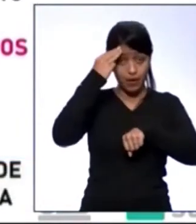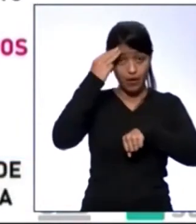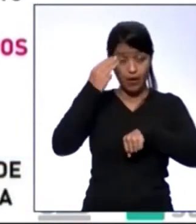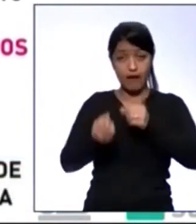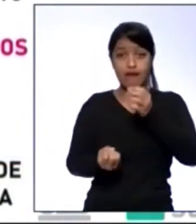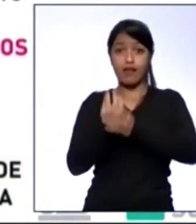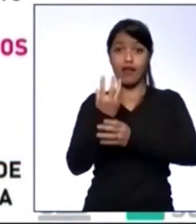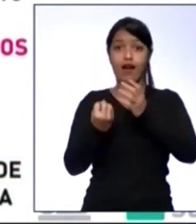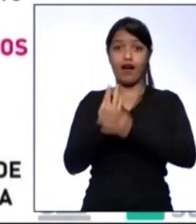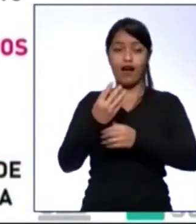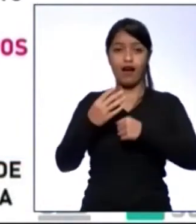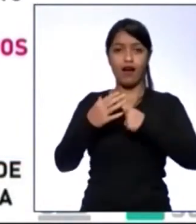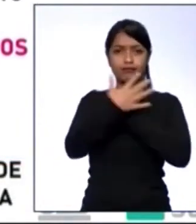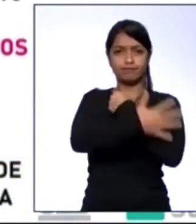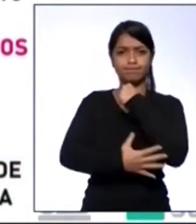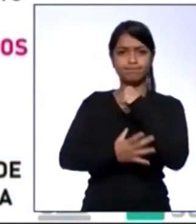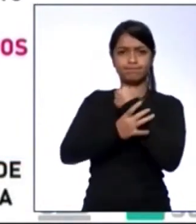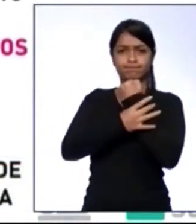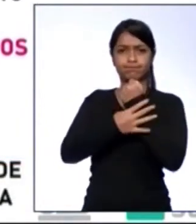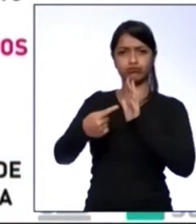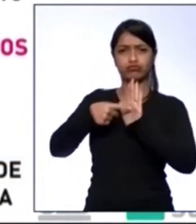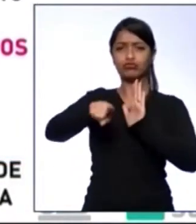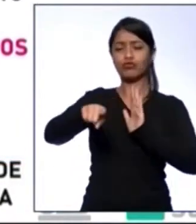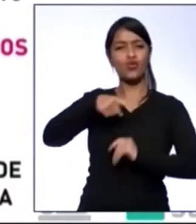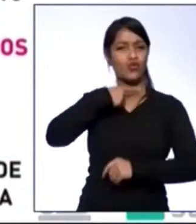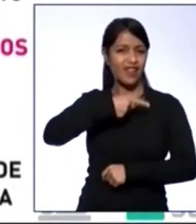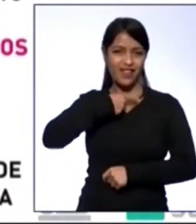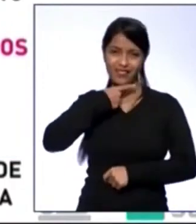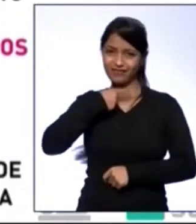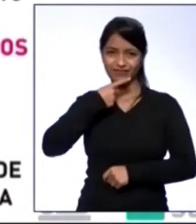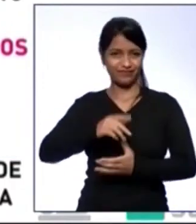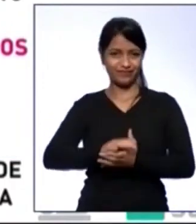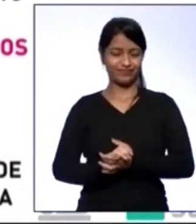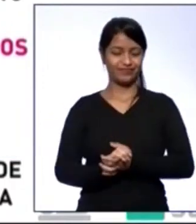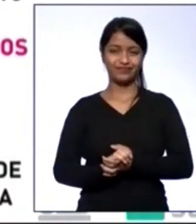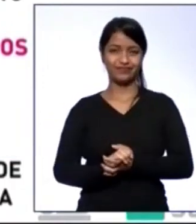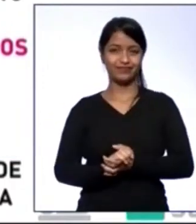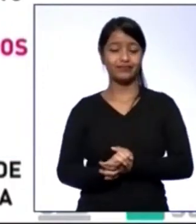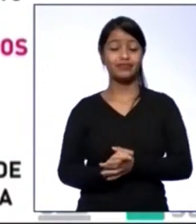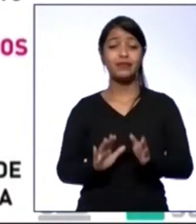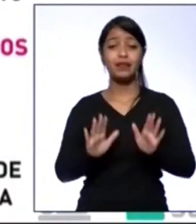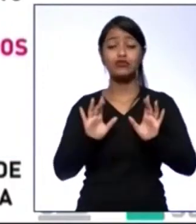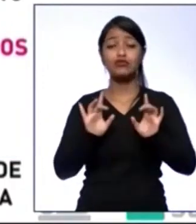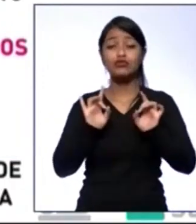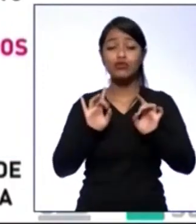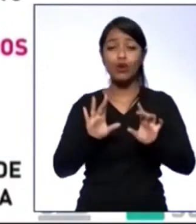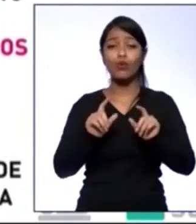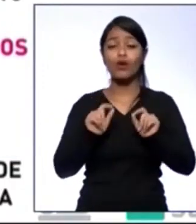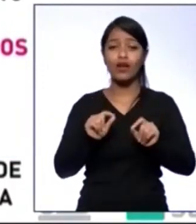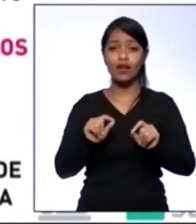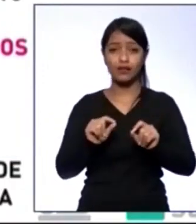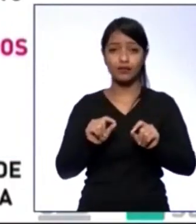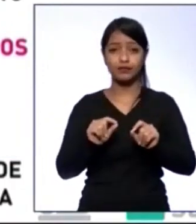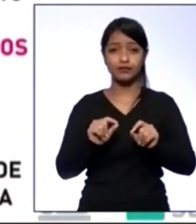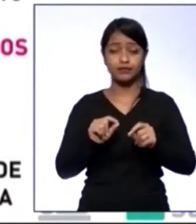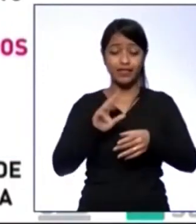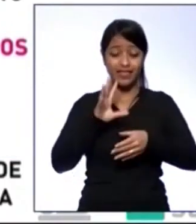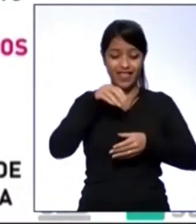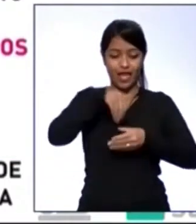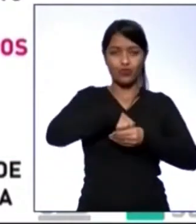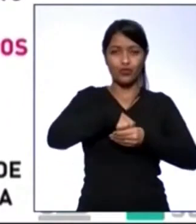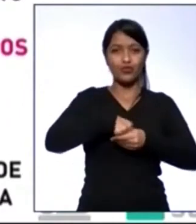libera no ambiente, né, na circulação. Ela continua só com o anticorpo